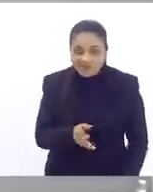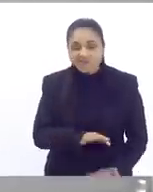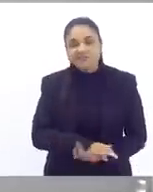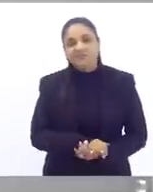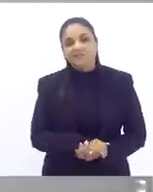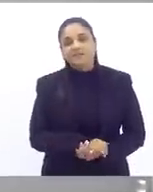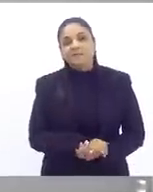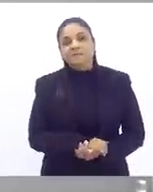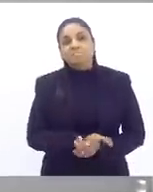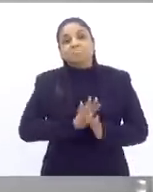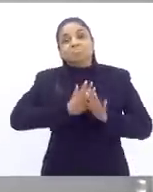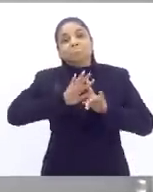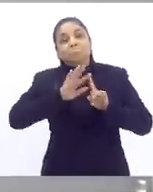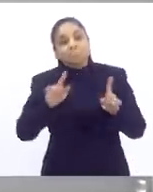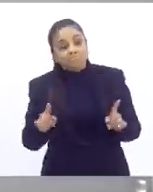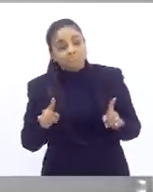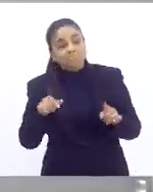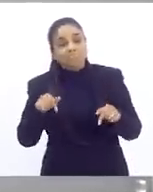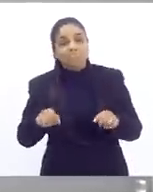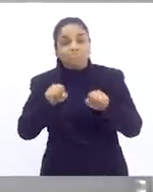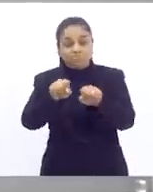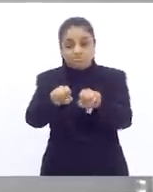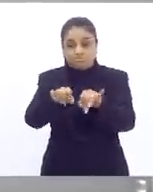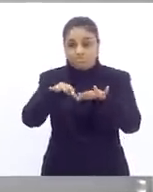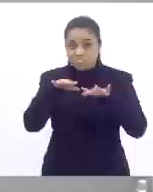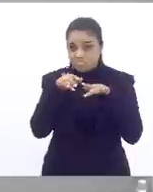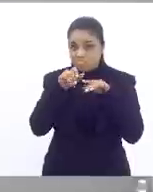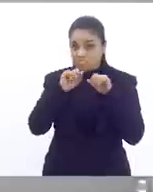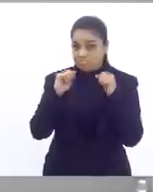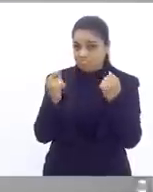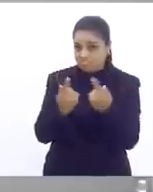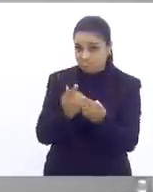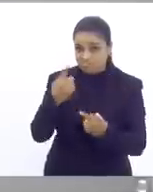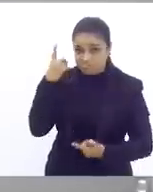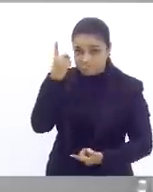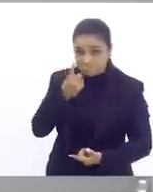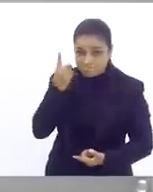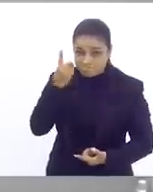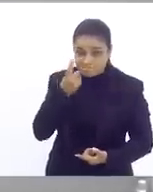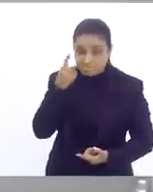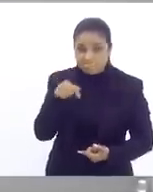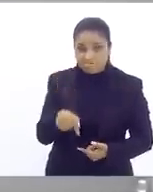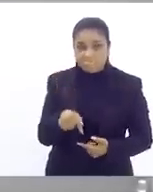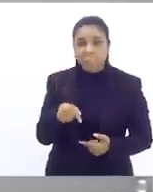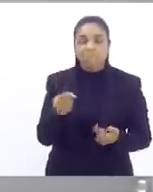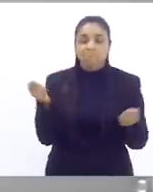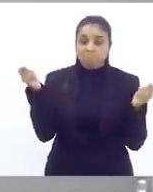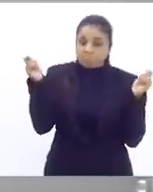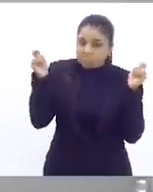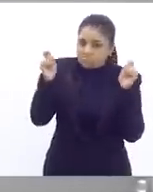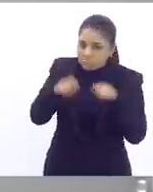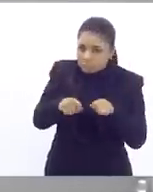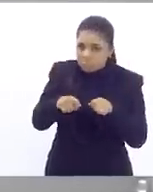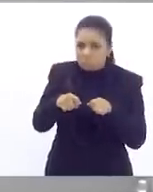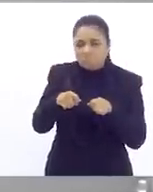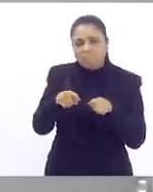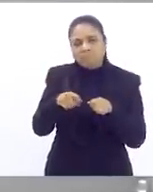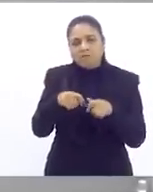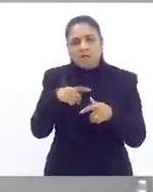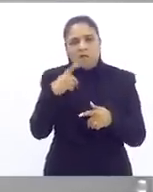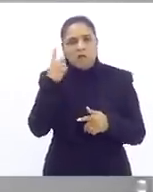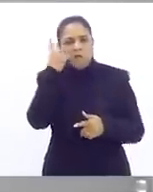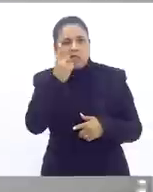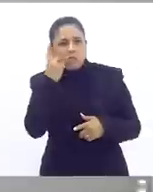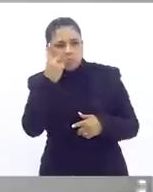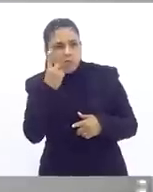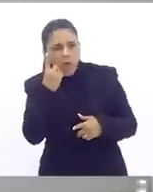mas eu acho que o Parlamento aqui tem condições E aí Tanto faz ser Deputado